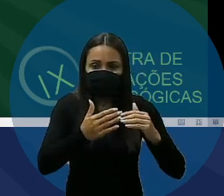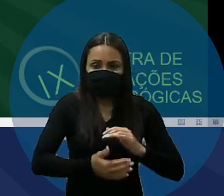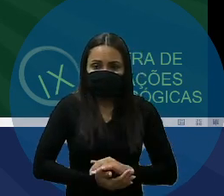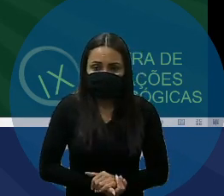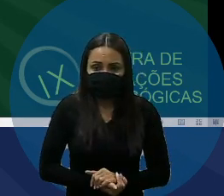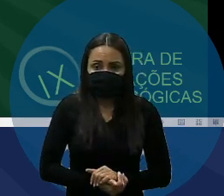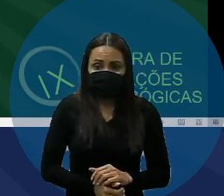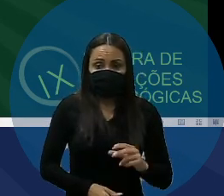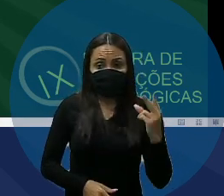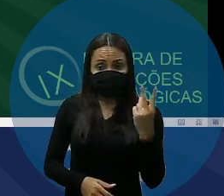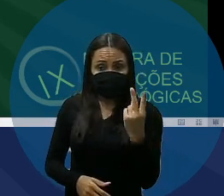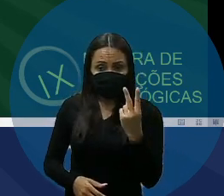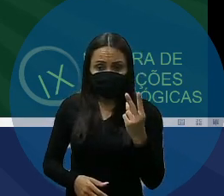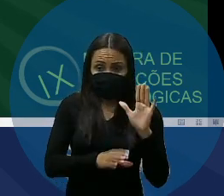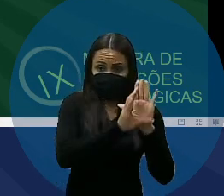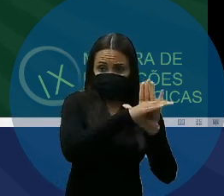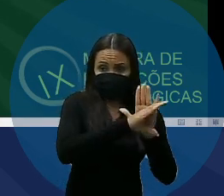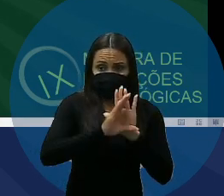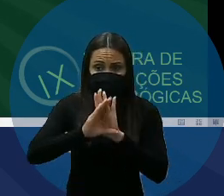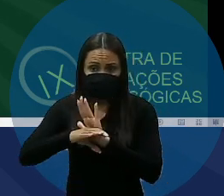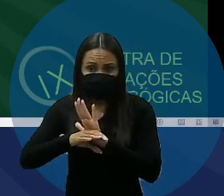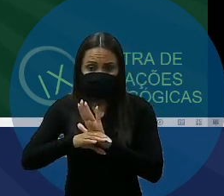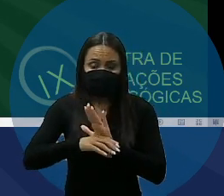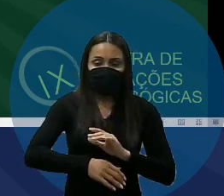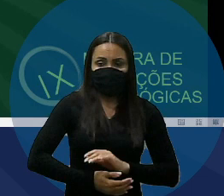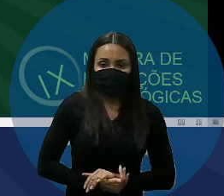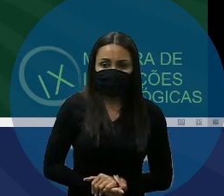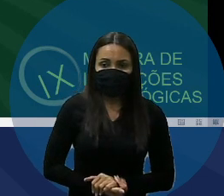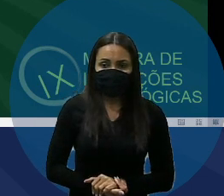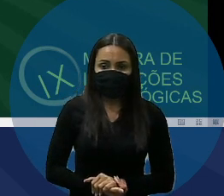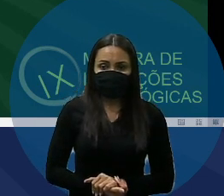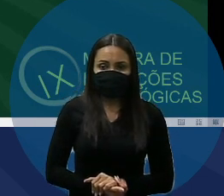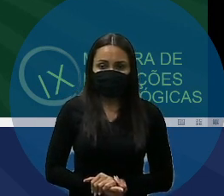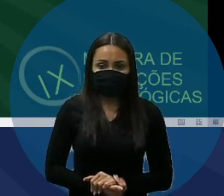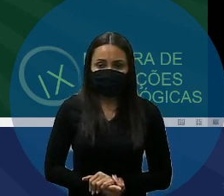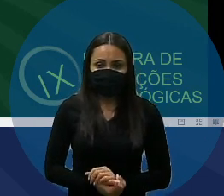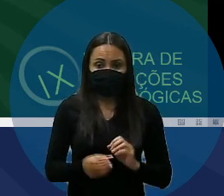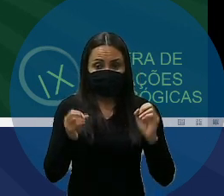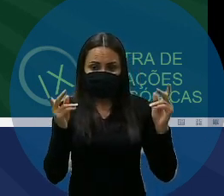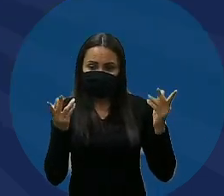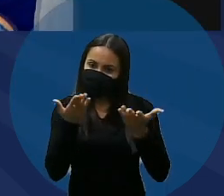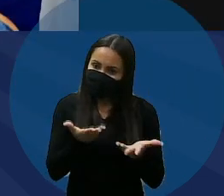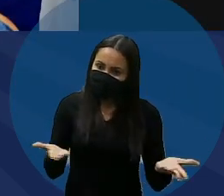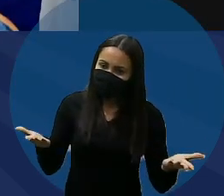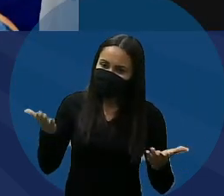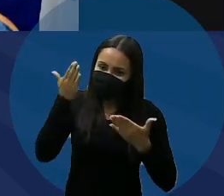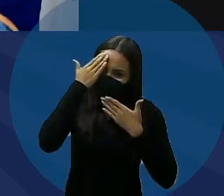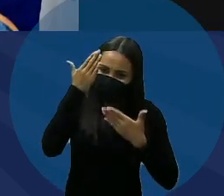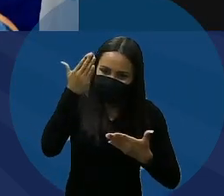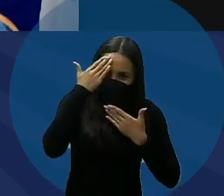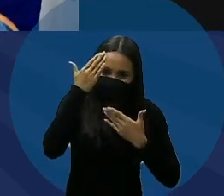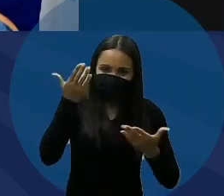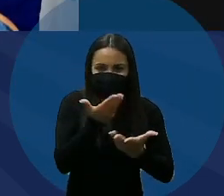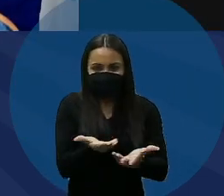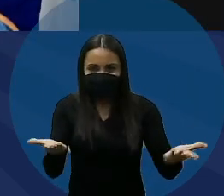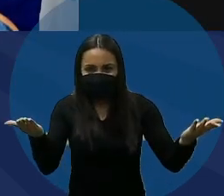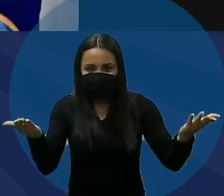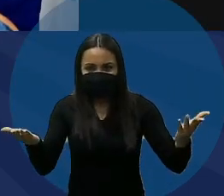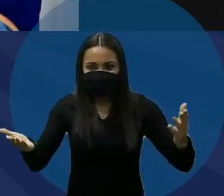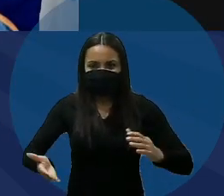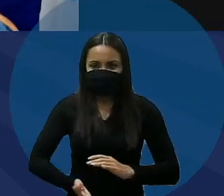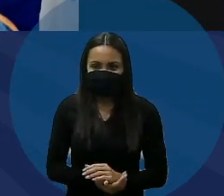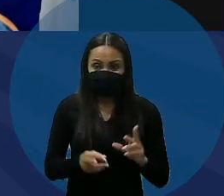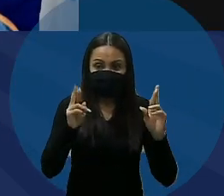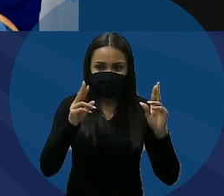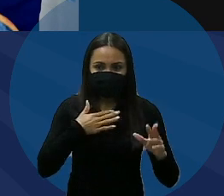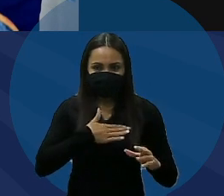2 capítulos que a gente usou, a construção e as atividades. Tá? E é isso, obrigada pela atenção e espero que tenham